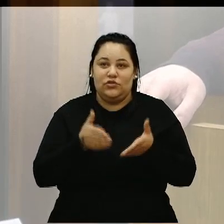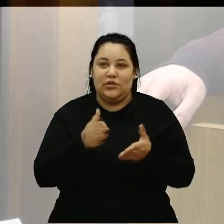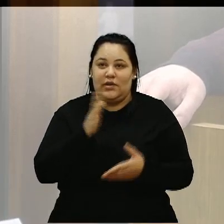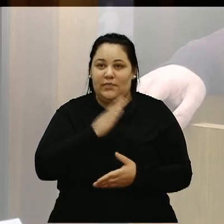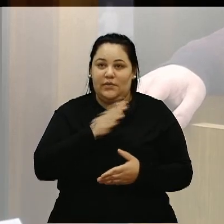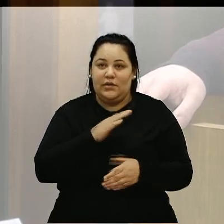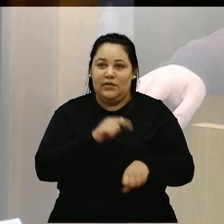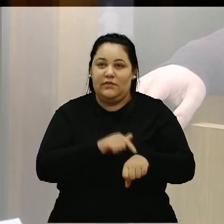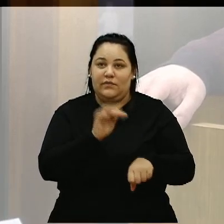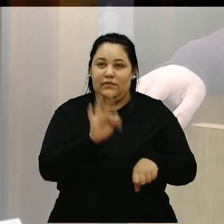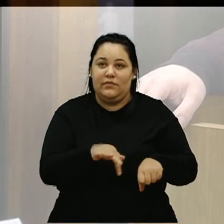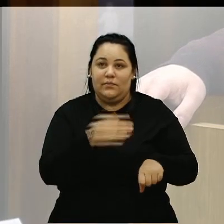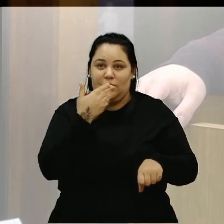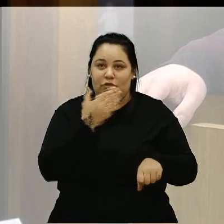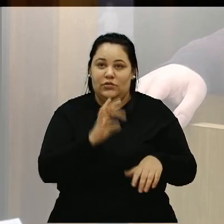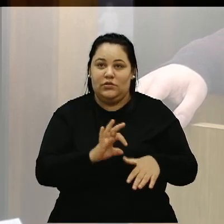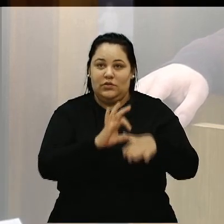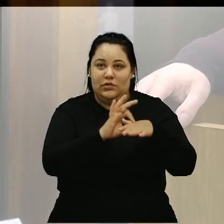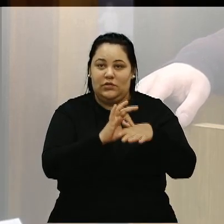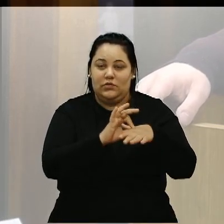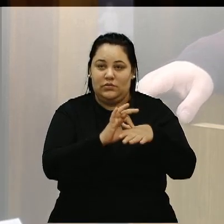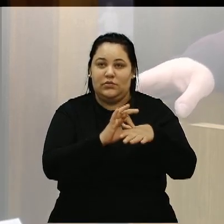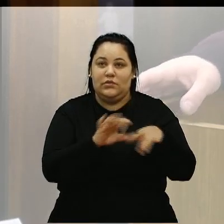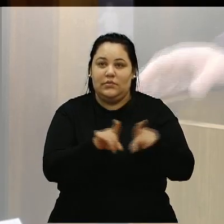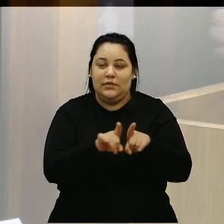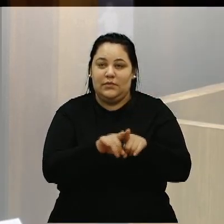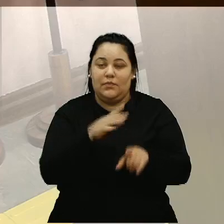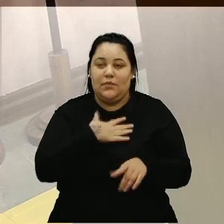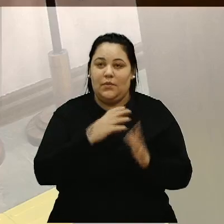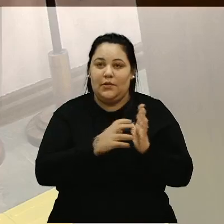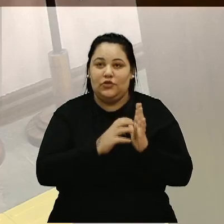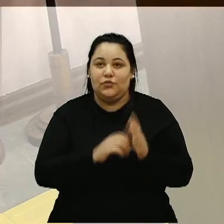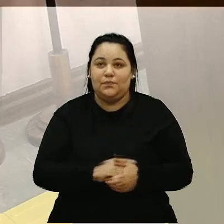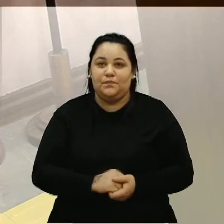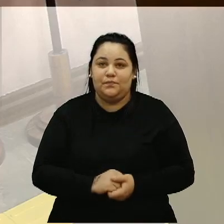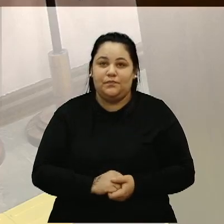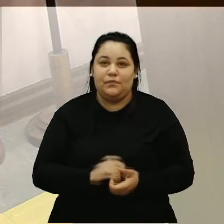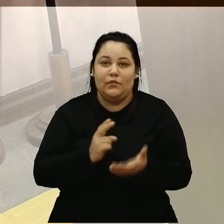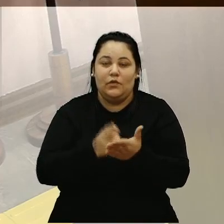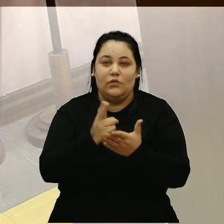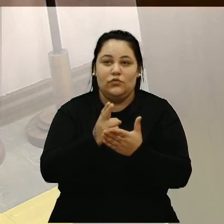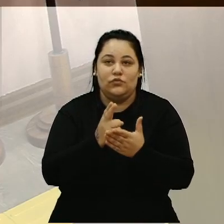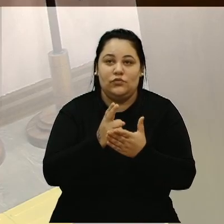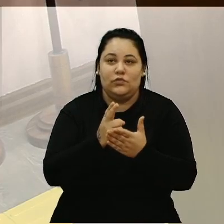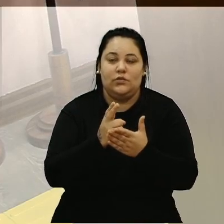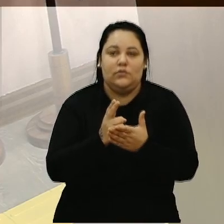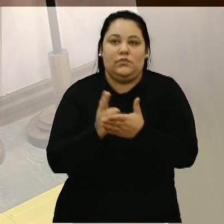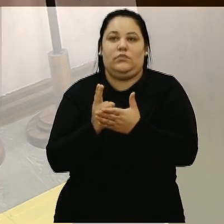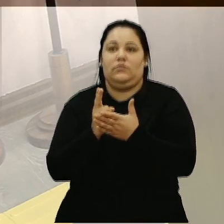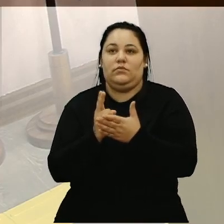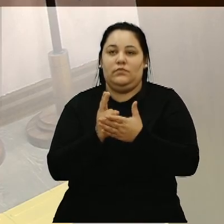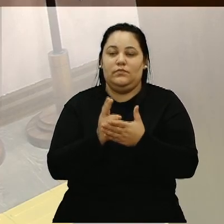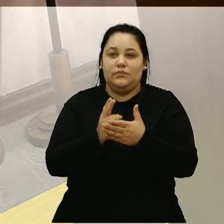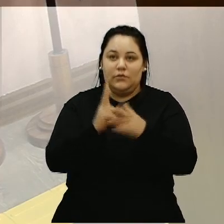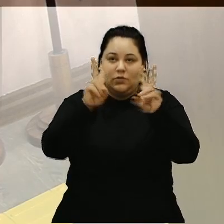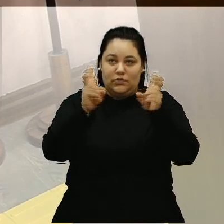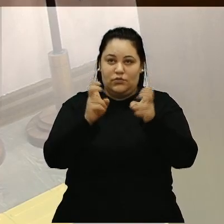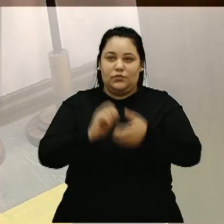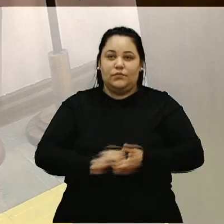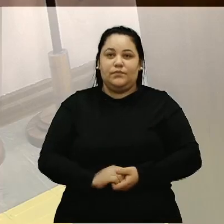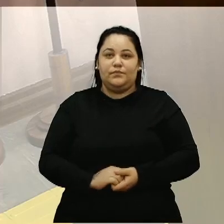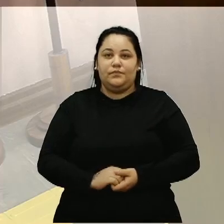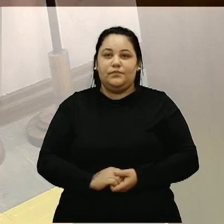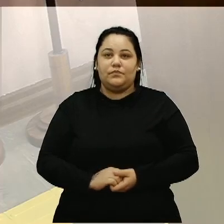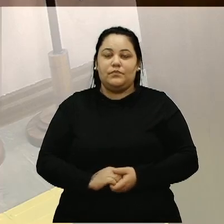terminando meu tempo, peço uma declaração de líder do Progressistas, presidente. Para dar continuidade em outro assunto. Posso